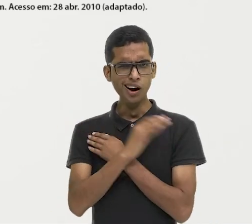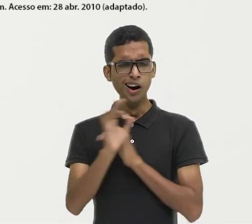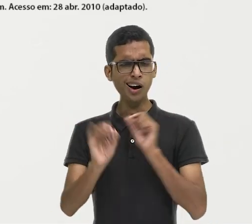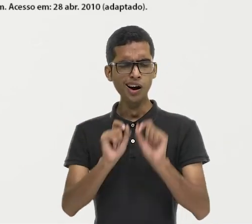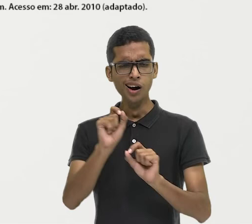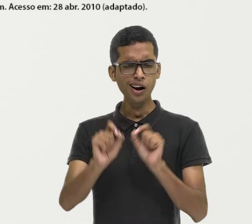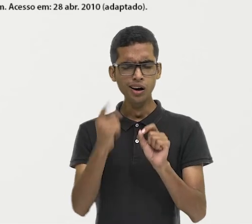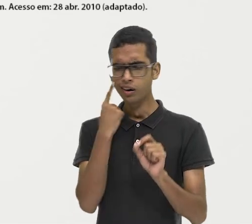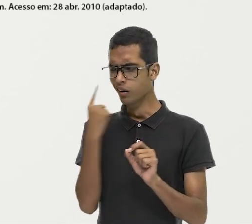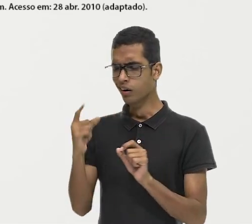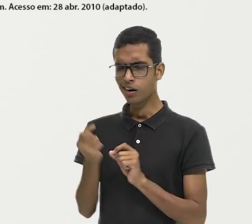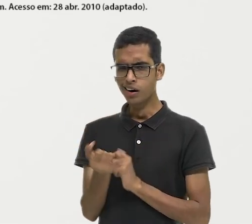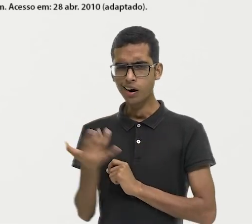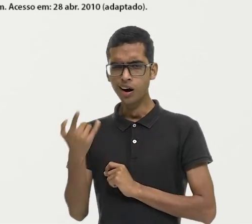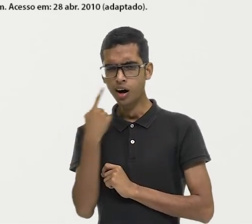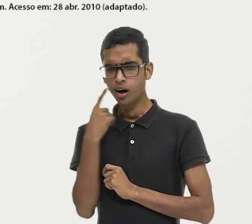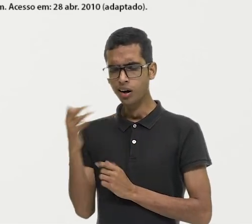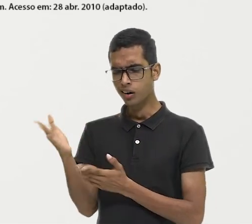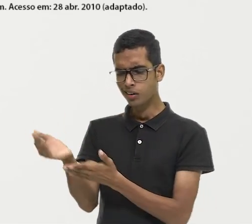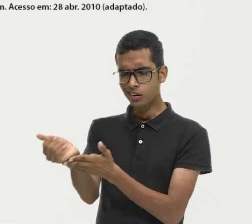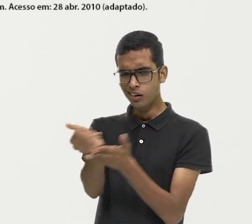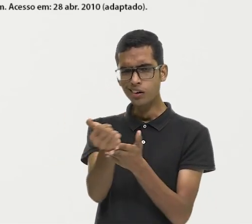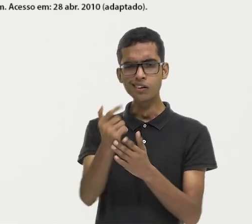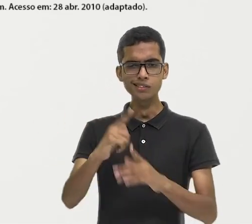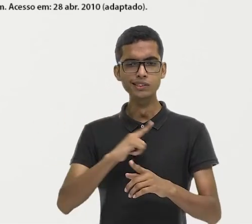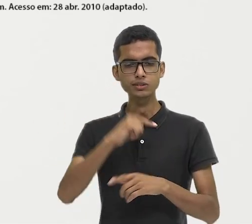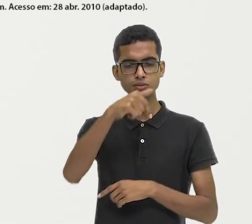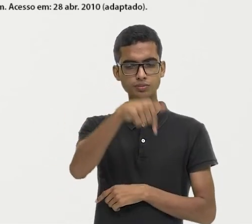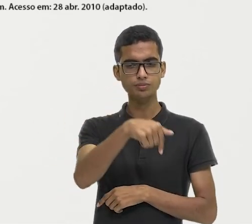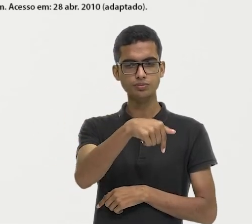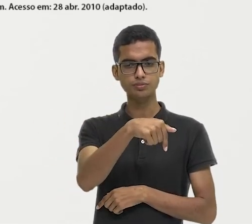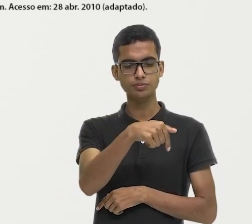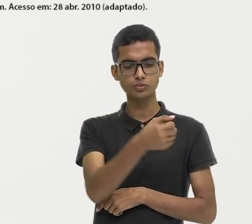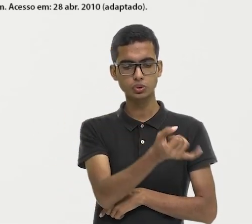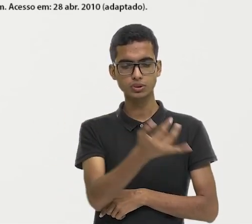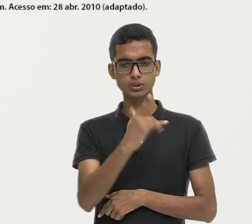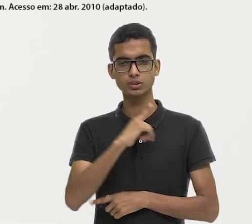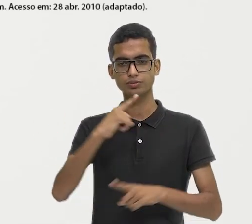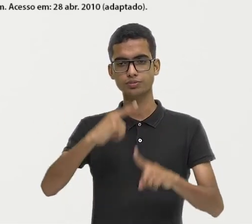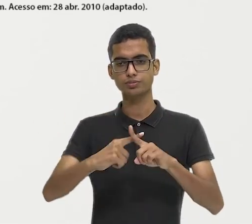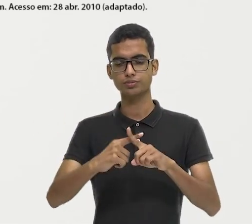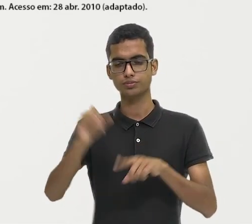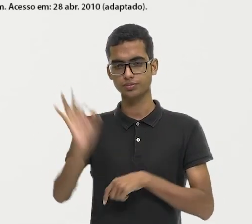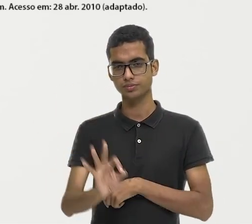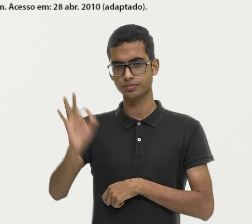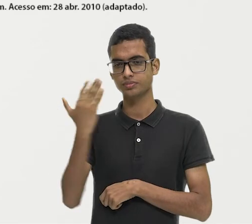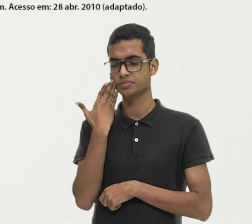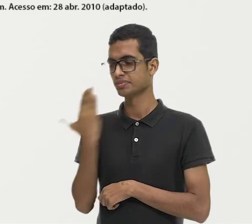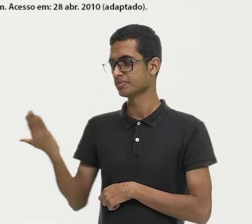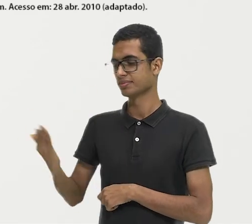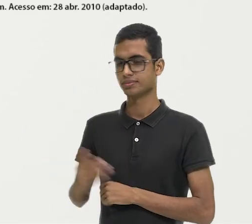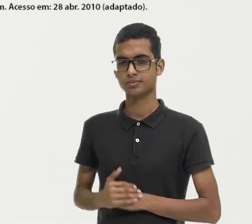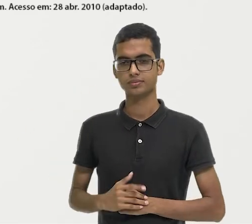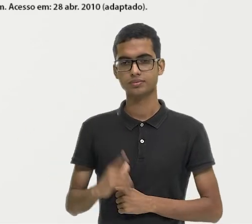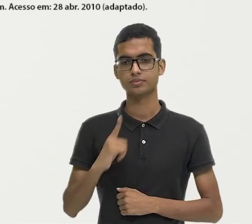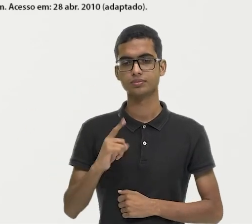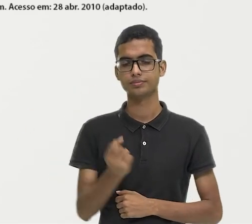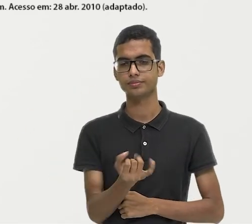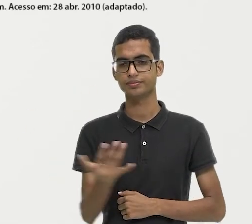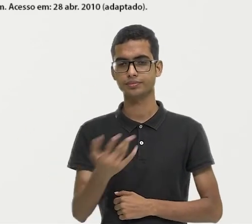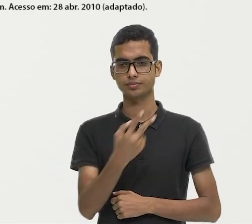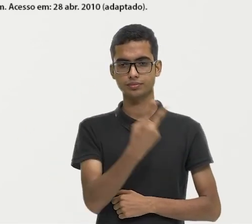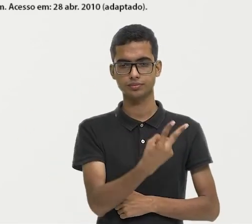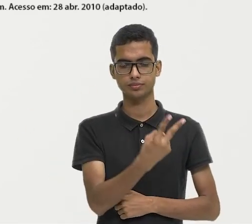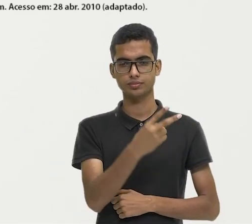fazer o seguinte. Você pega a quantidade e multiplica pela porcentagem. Sendo assim, eu